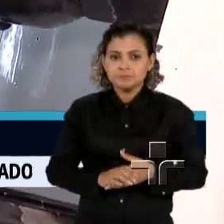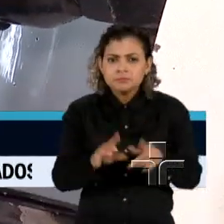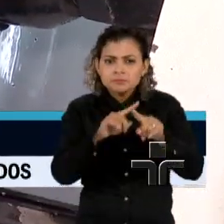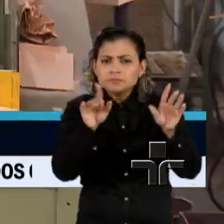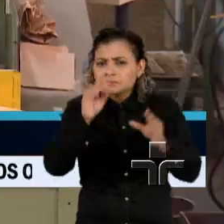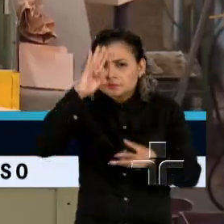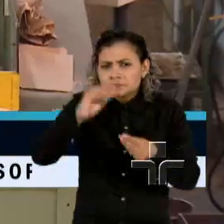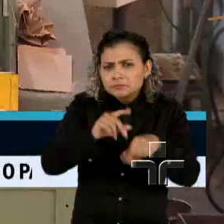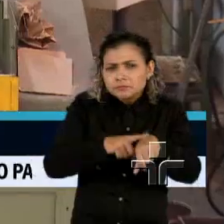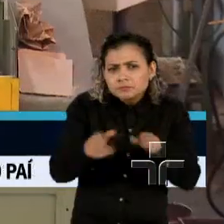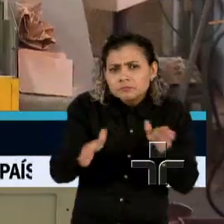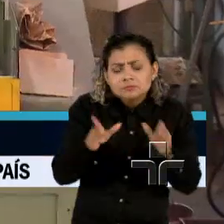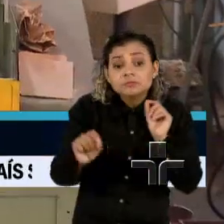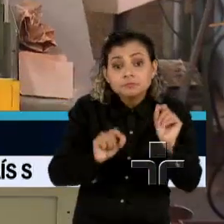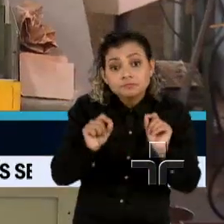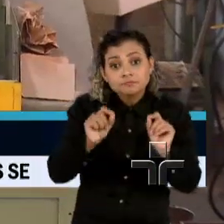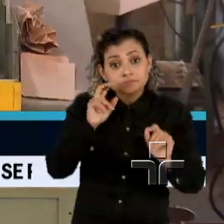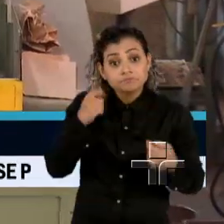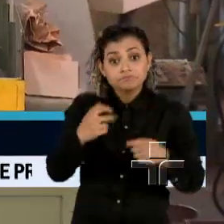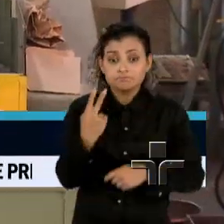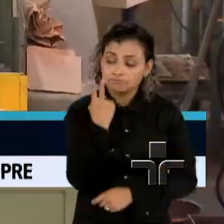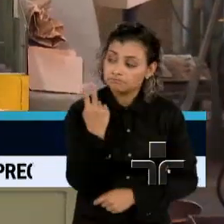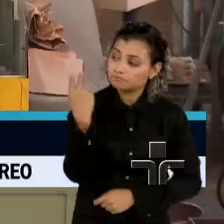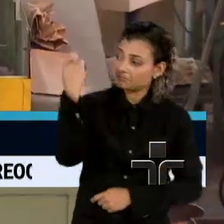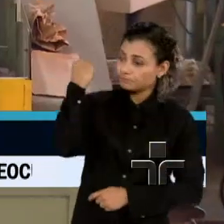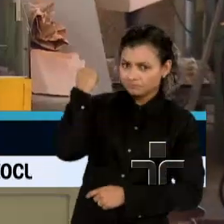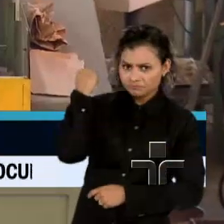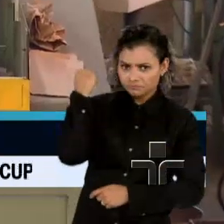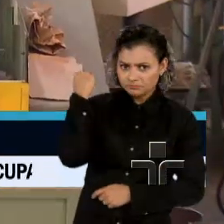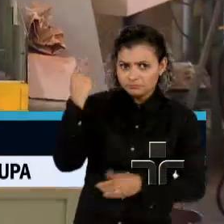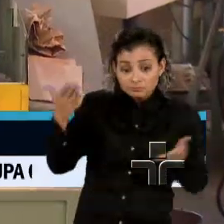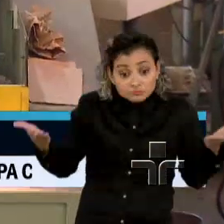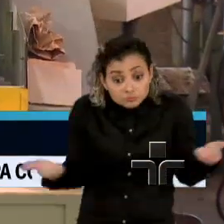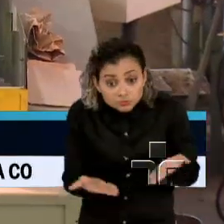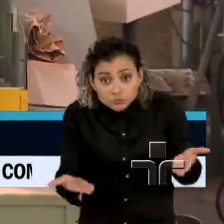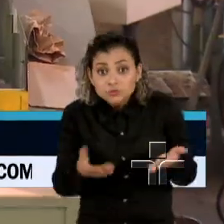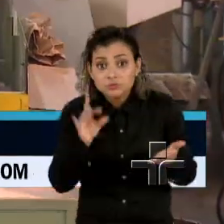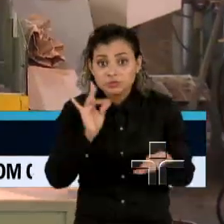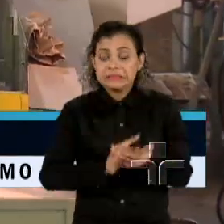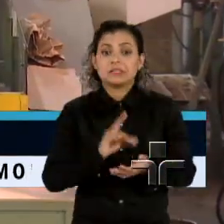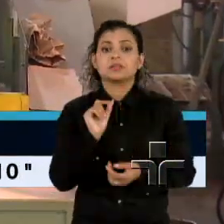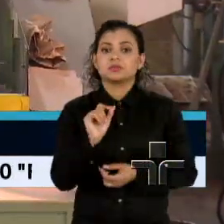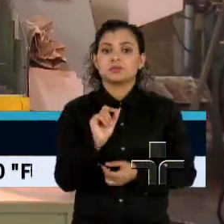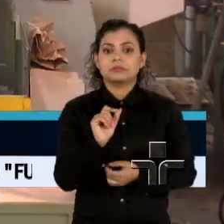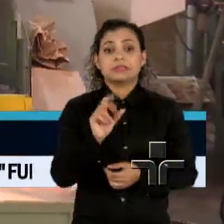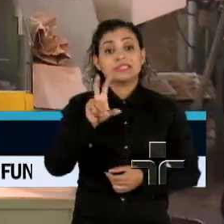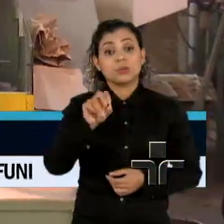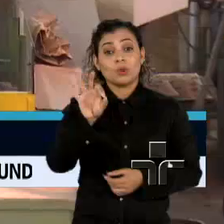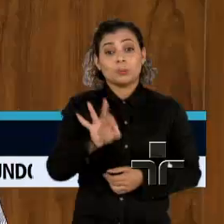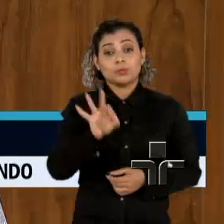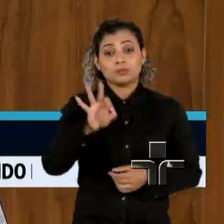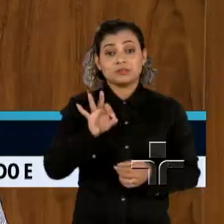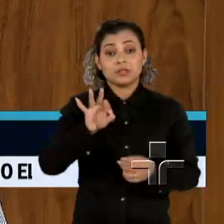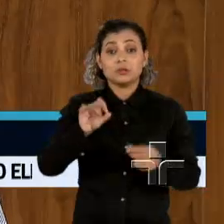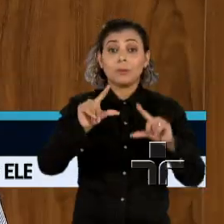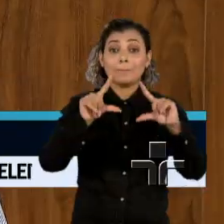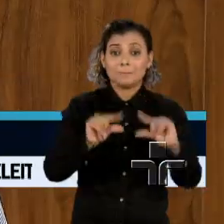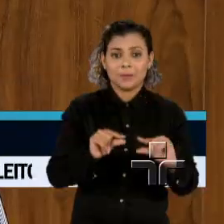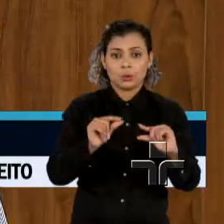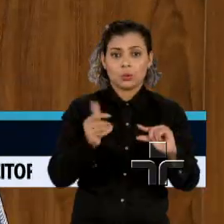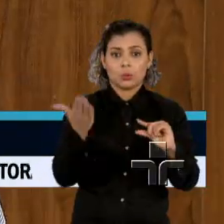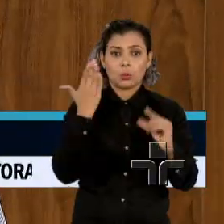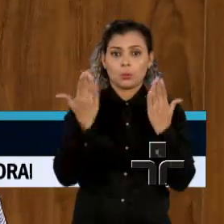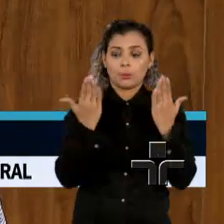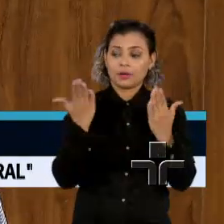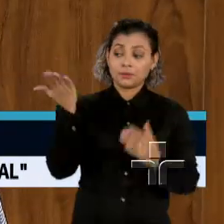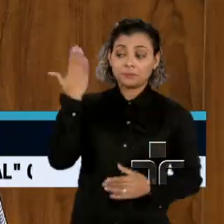entender o momento é preciso olhar pelo retrovisor. A produção atual ainda é metade da registrada antes da crise. O setor vive